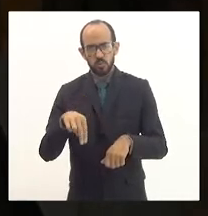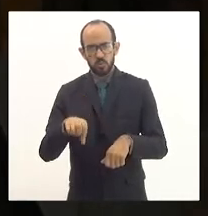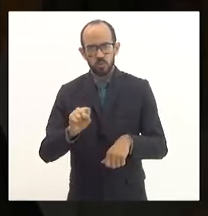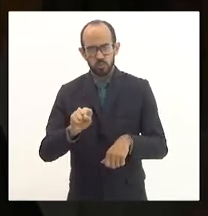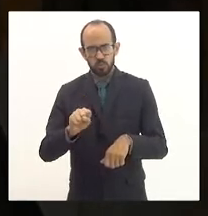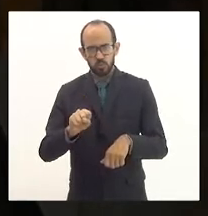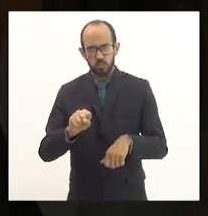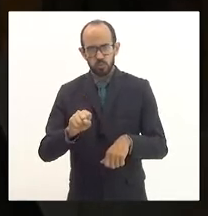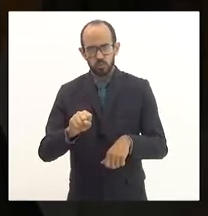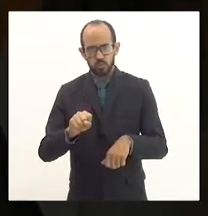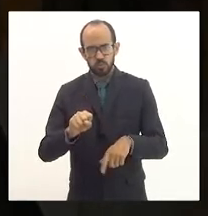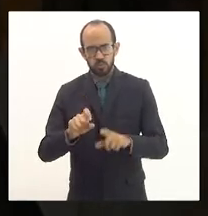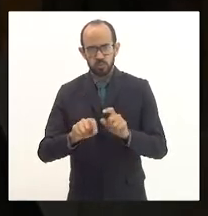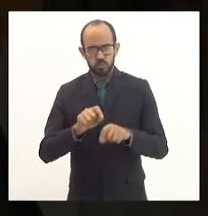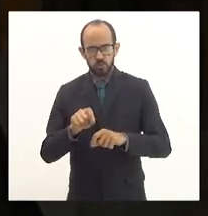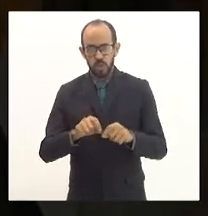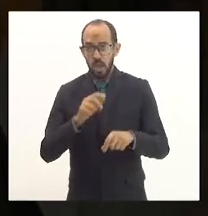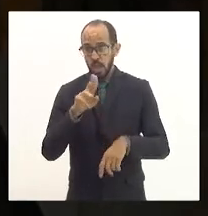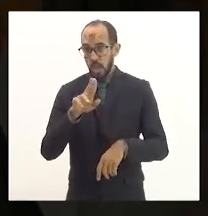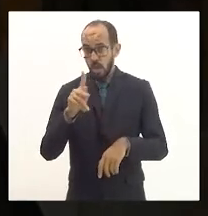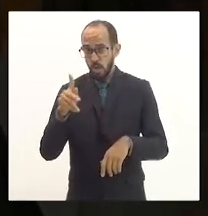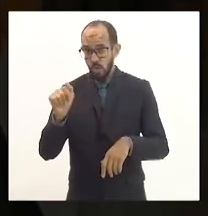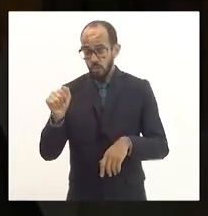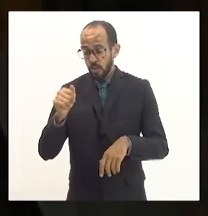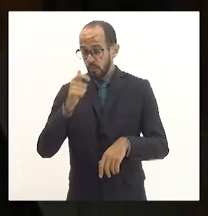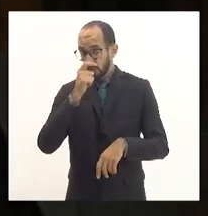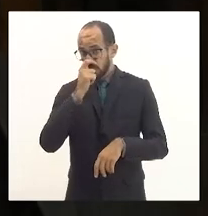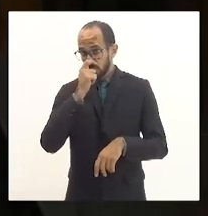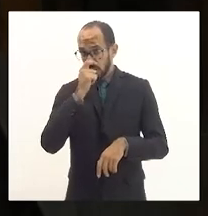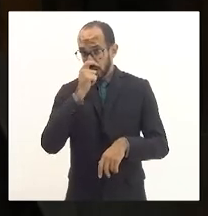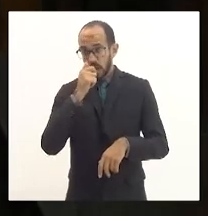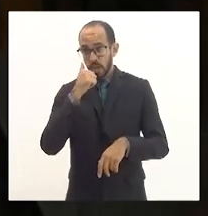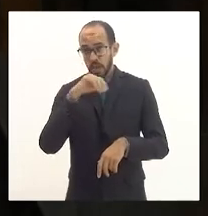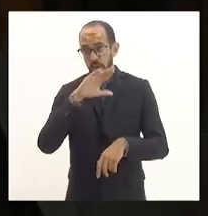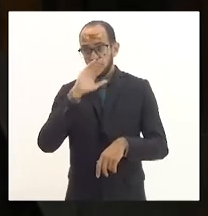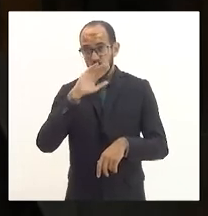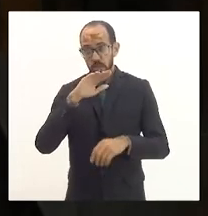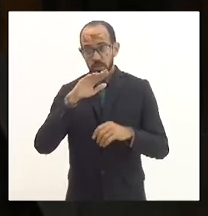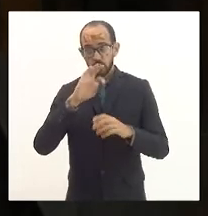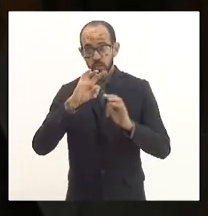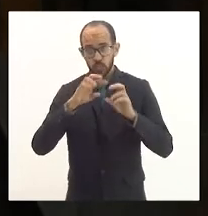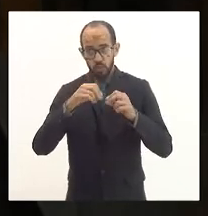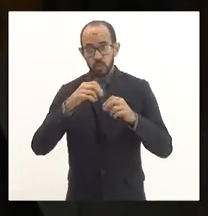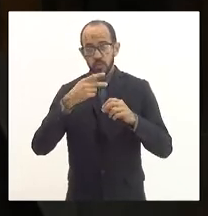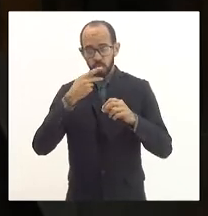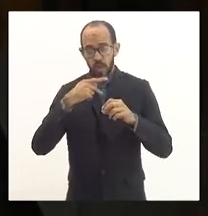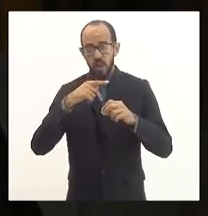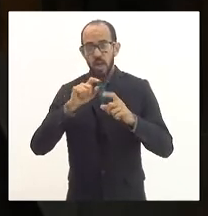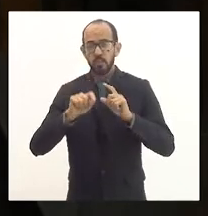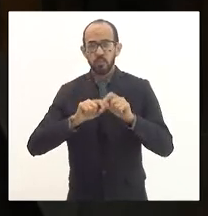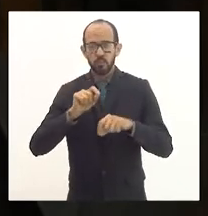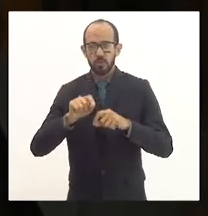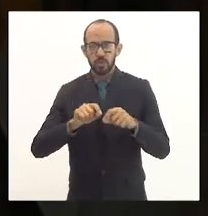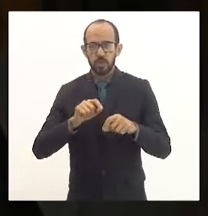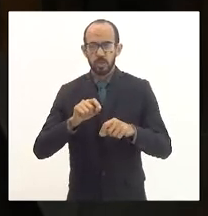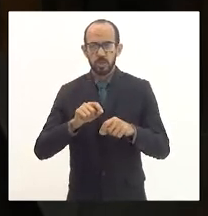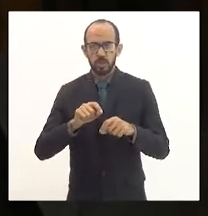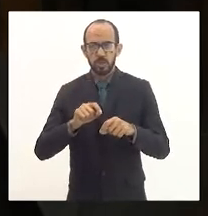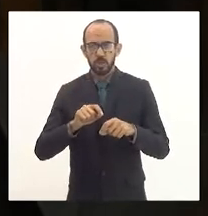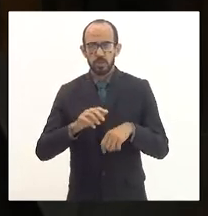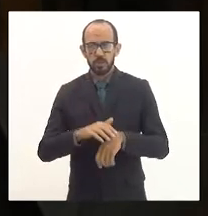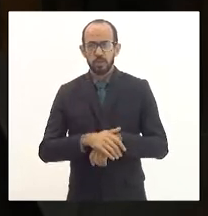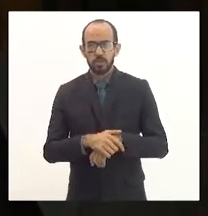a outra superlotou e era corriqueira as mães falar era mesmo Oi hoje acidente as mães